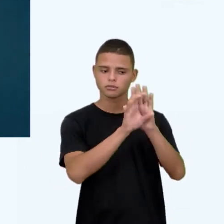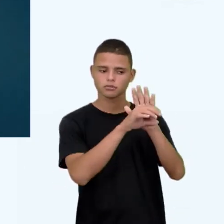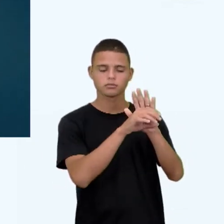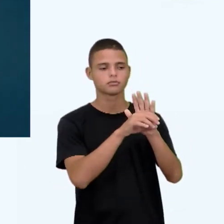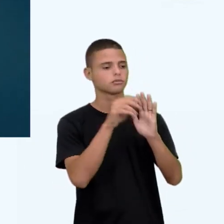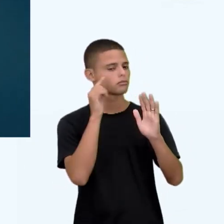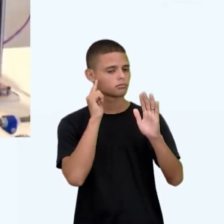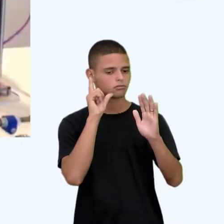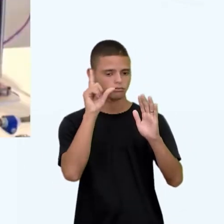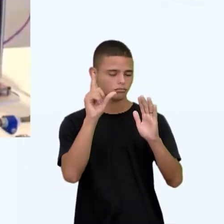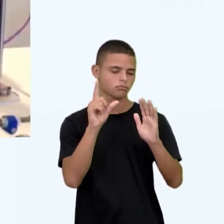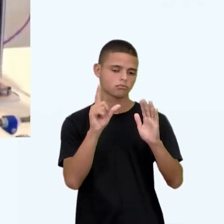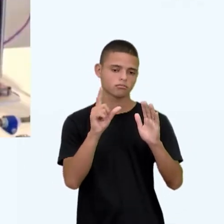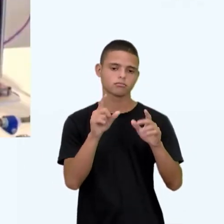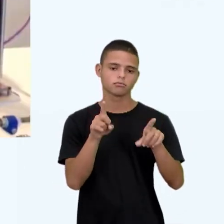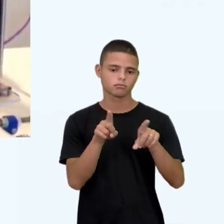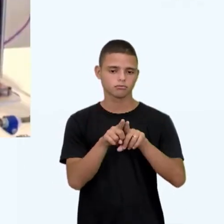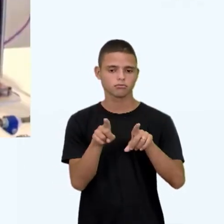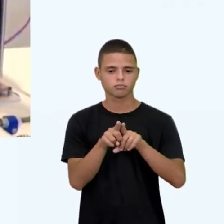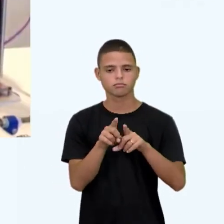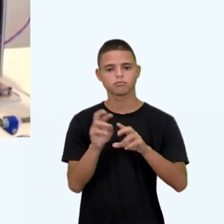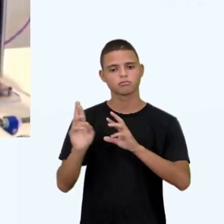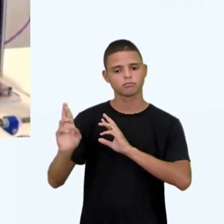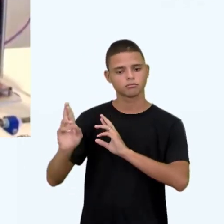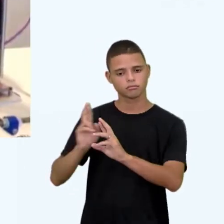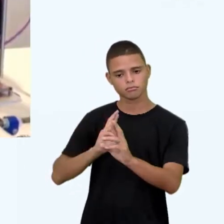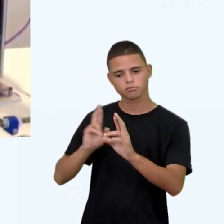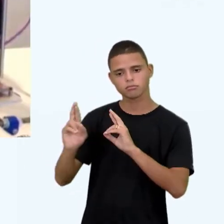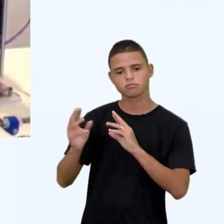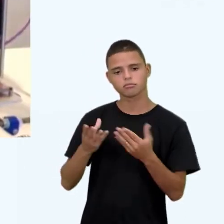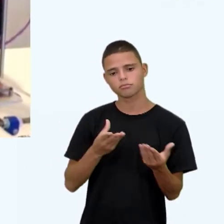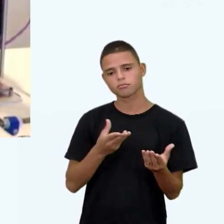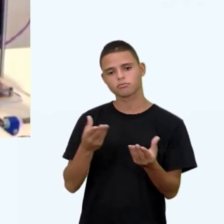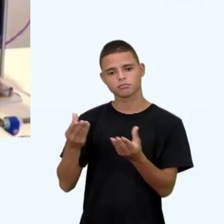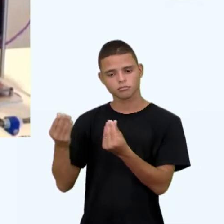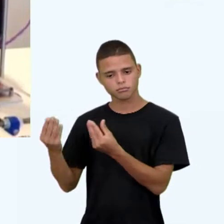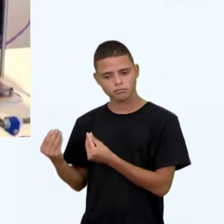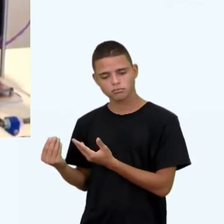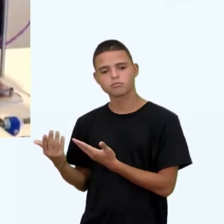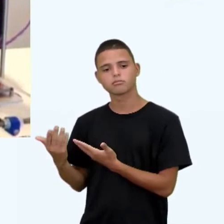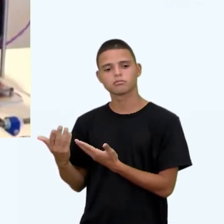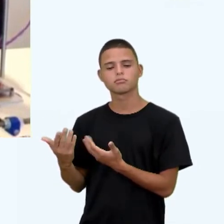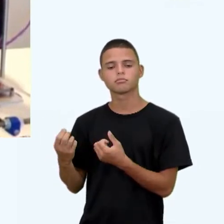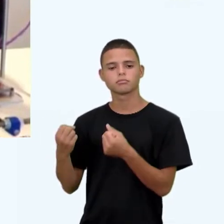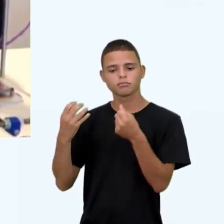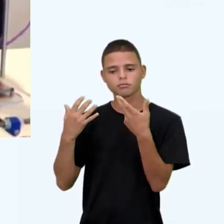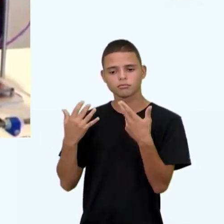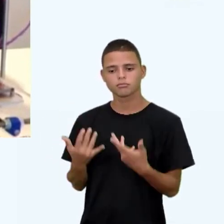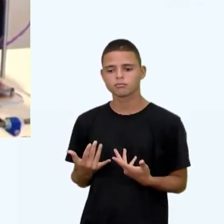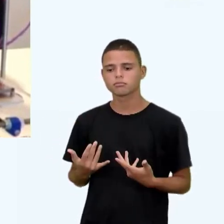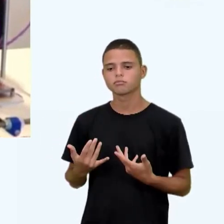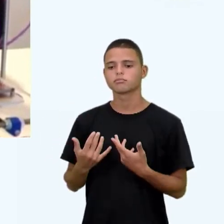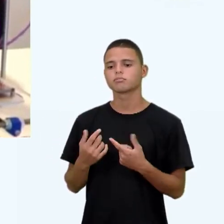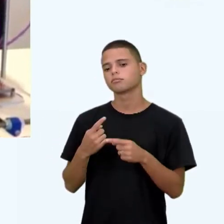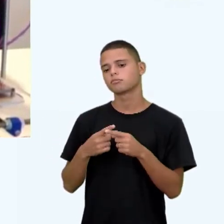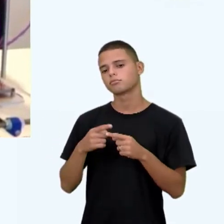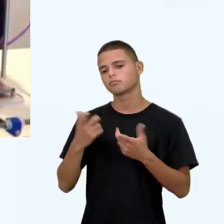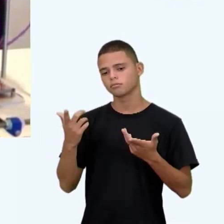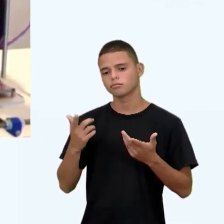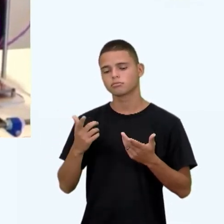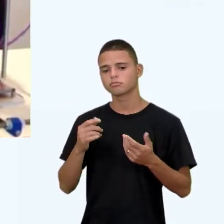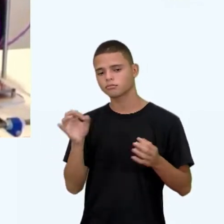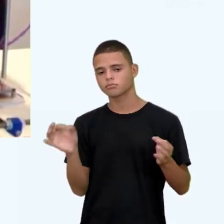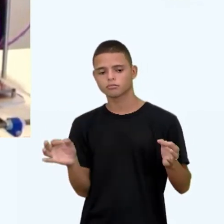concretizado. Também nesse caso, relaciona-se muito com a expressão gráfica, pois o resultado do design pode ser o